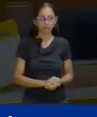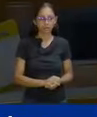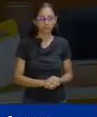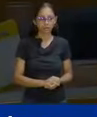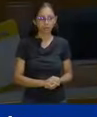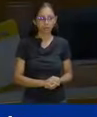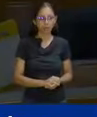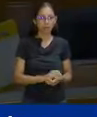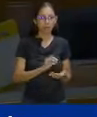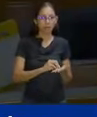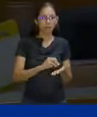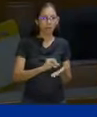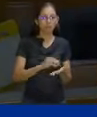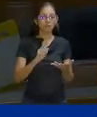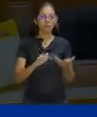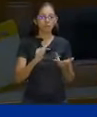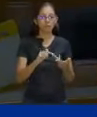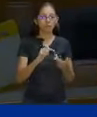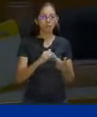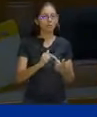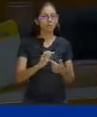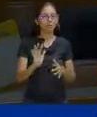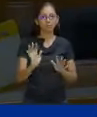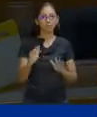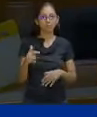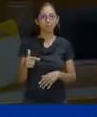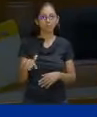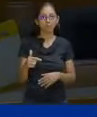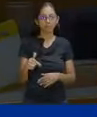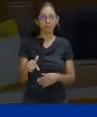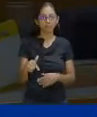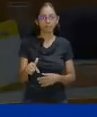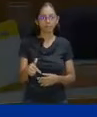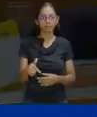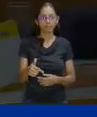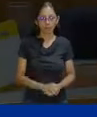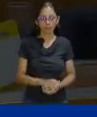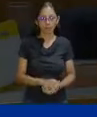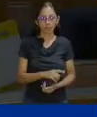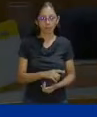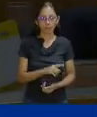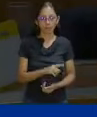aqui, né, o convencimento motivado. Ele